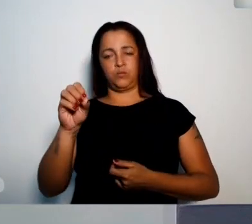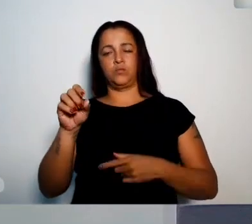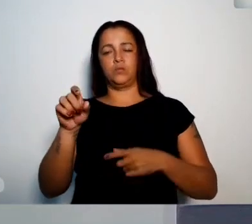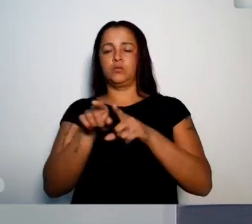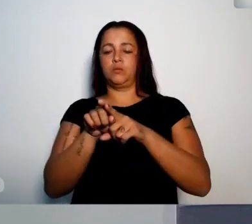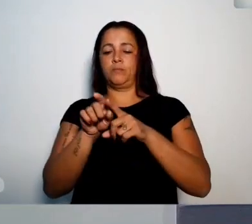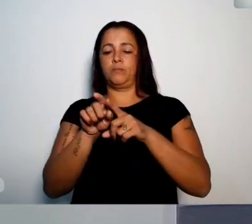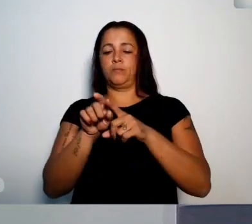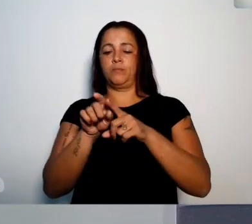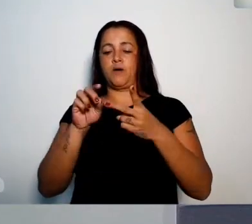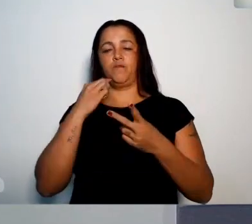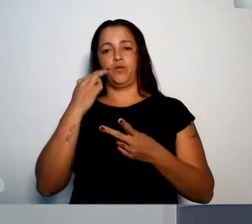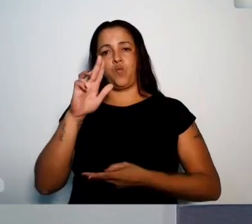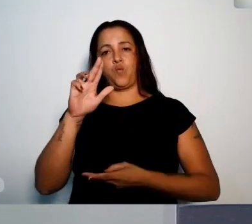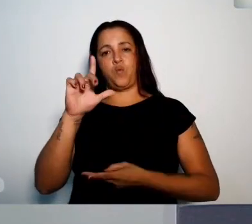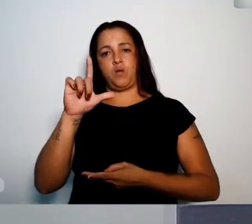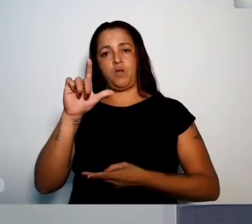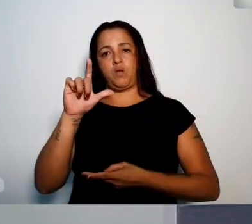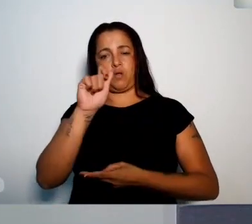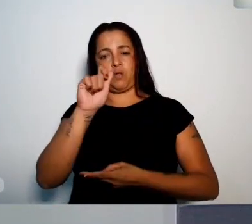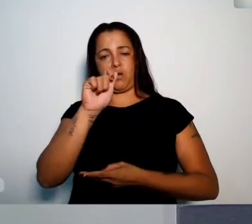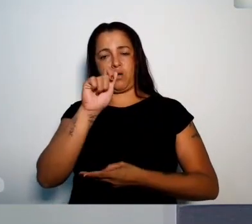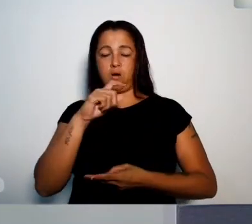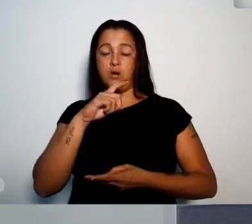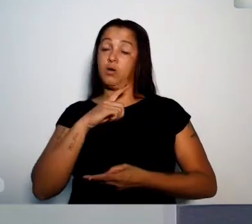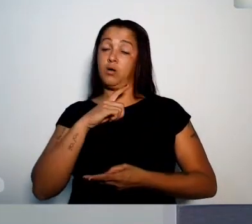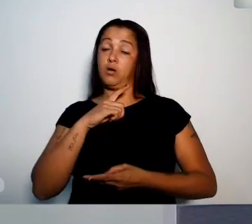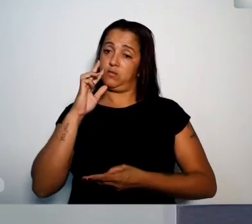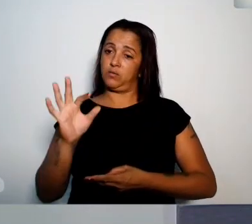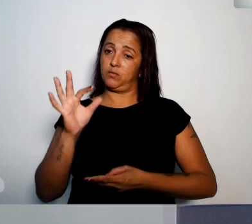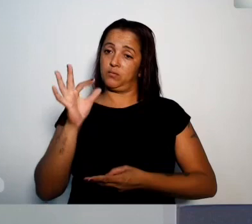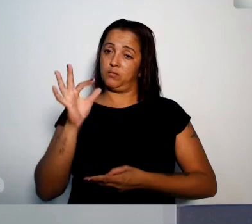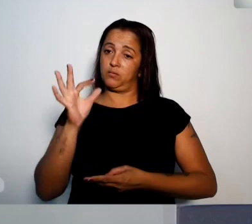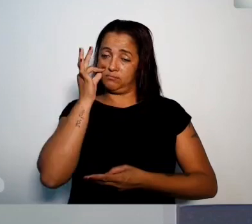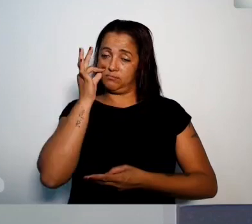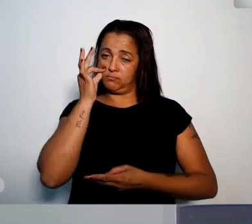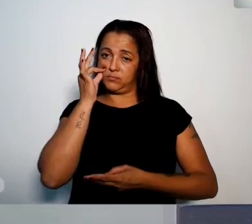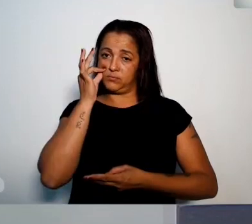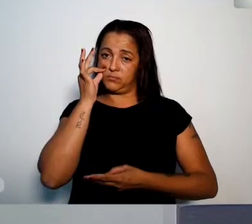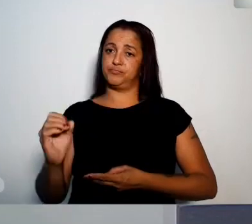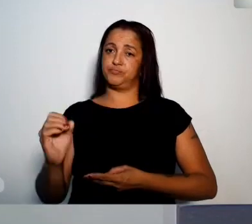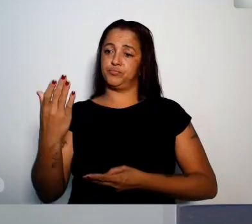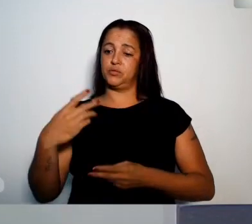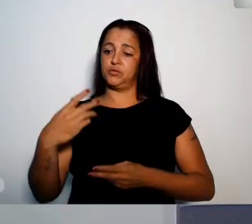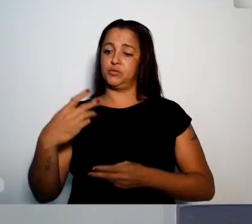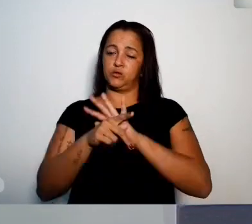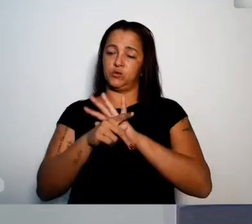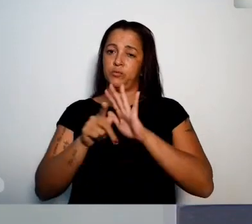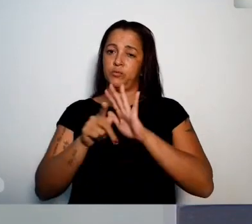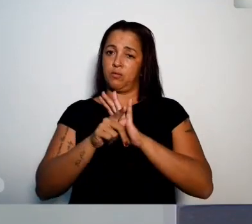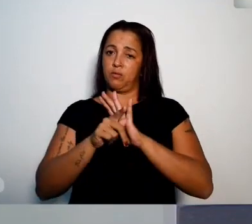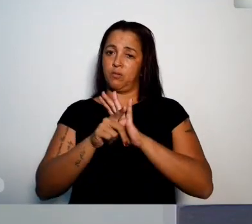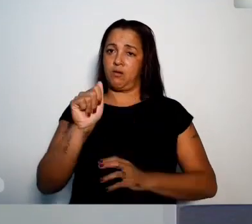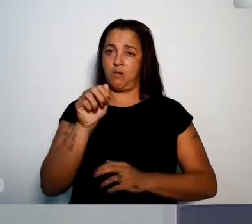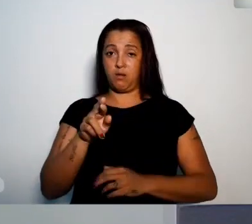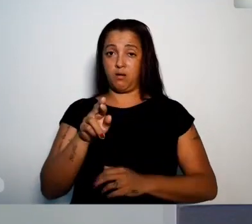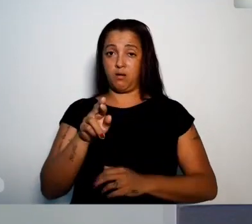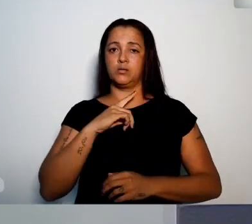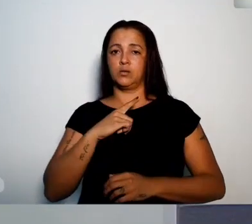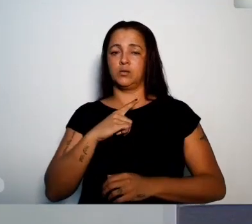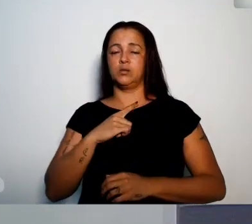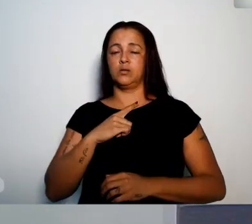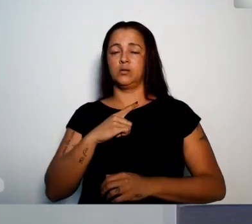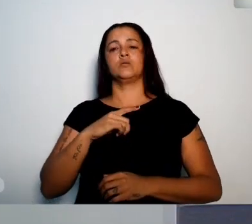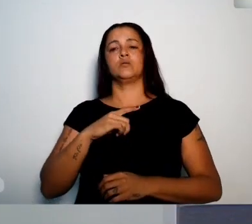vi acontecer também a reinauguração do Largo São José. Anseio que eu já tinha